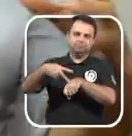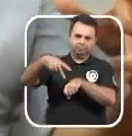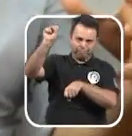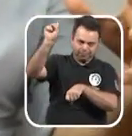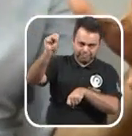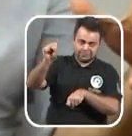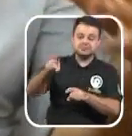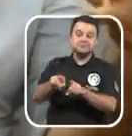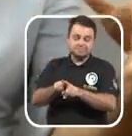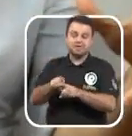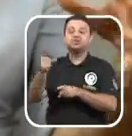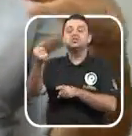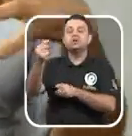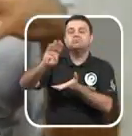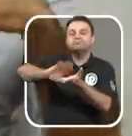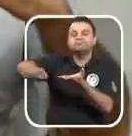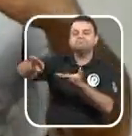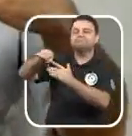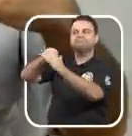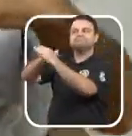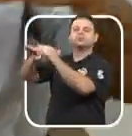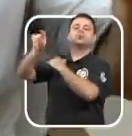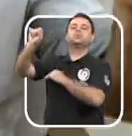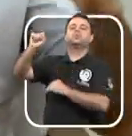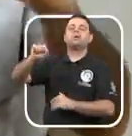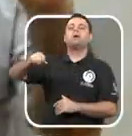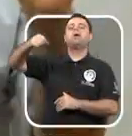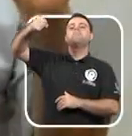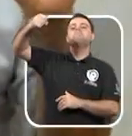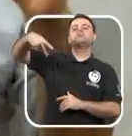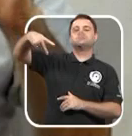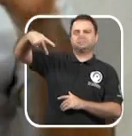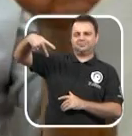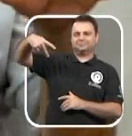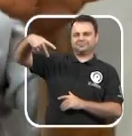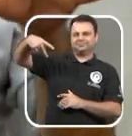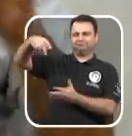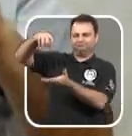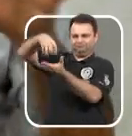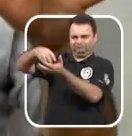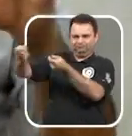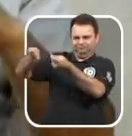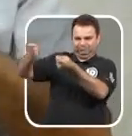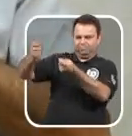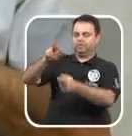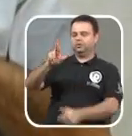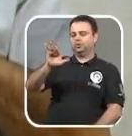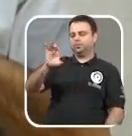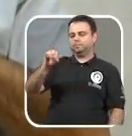um déficit atuarial que chama, o déficit, a conta, para fazer uma